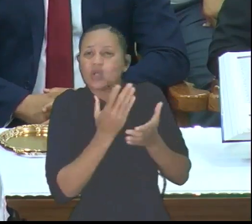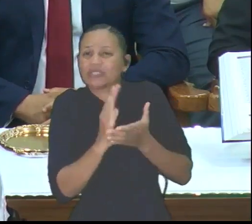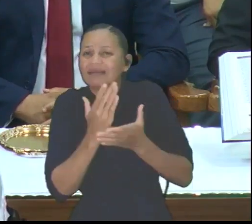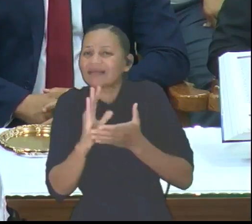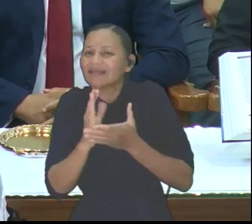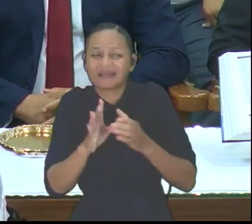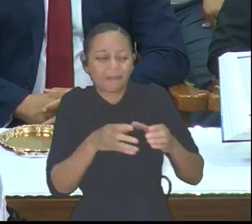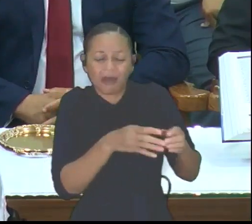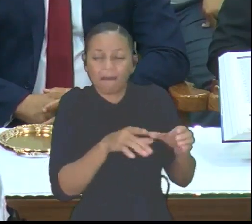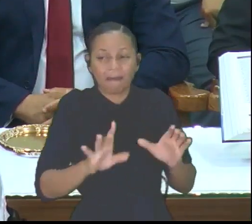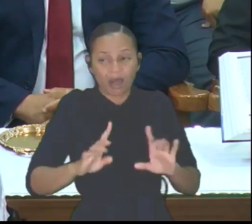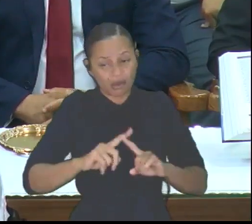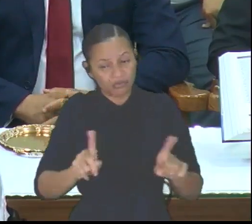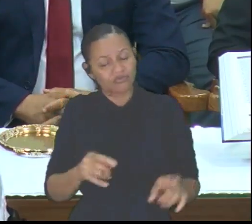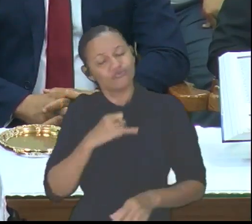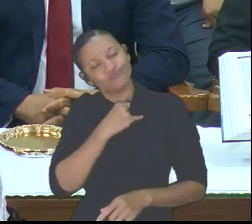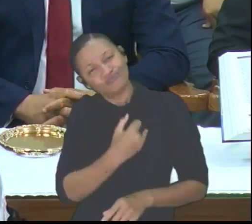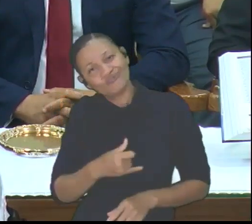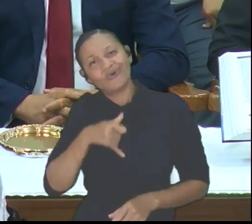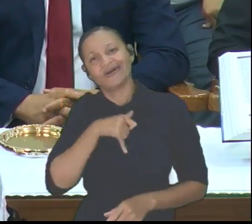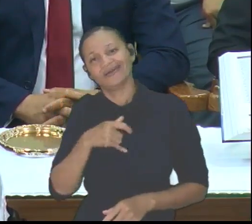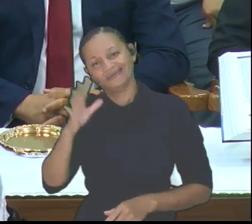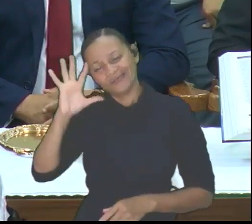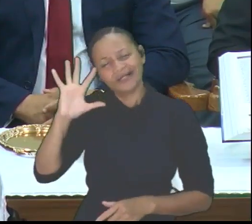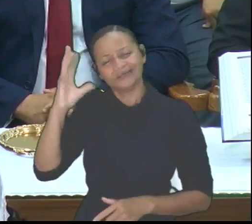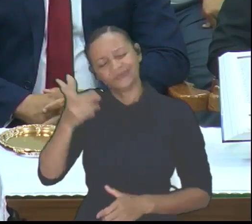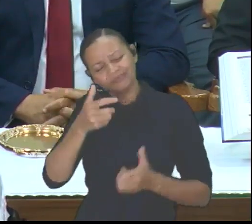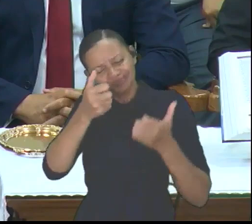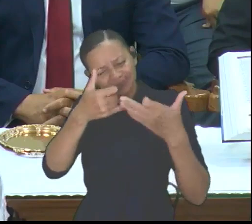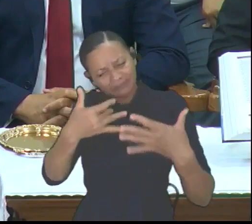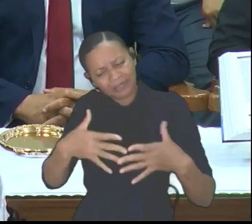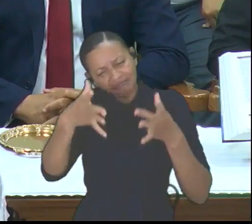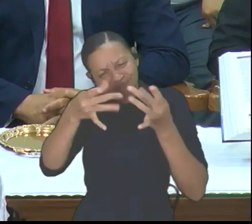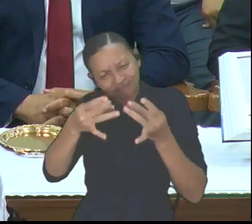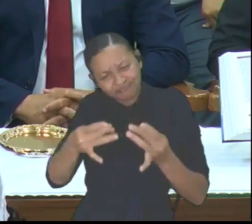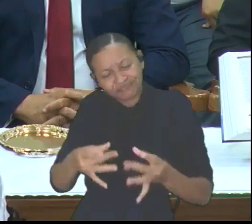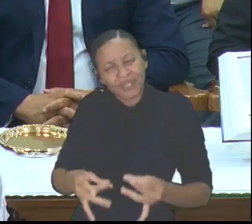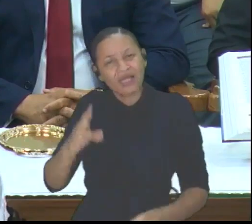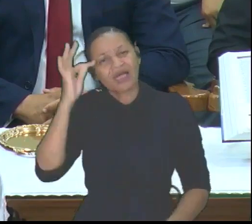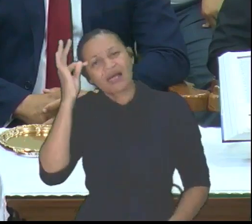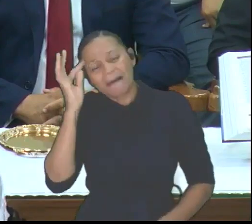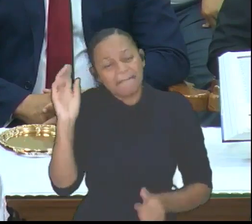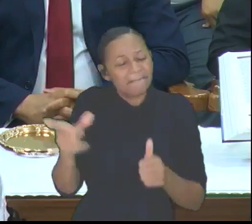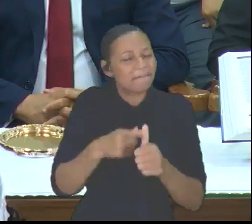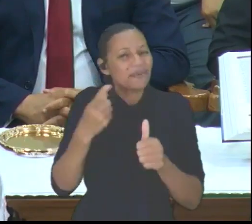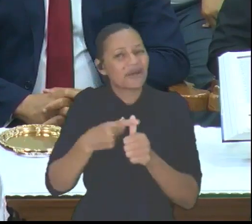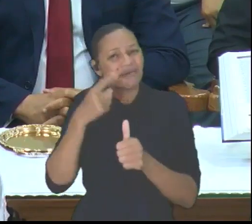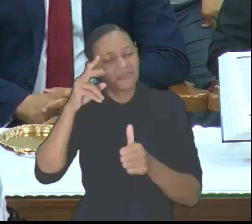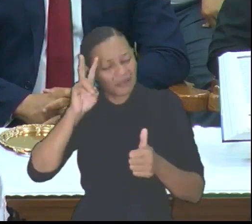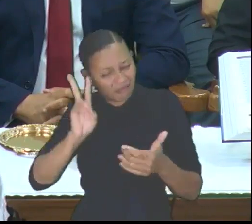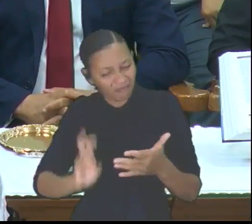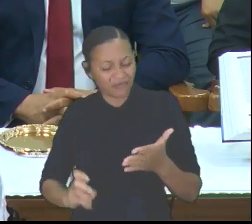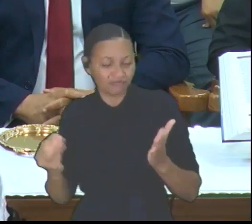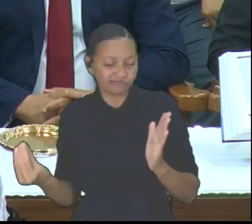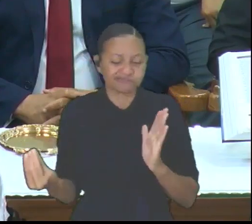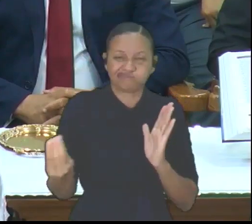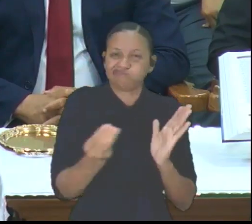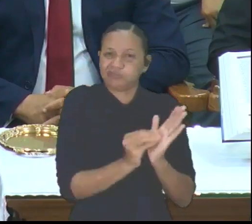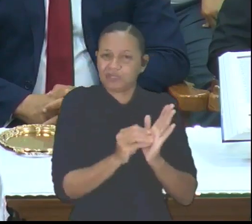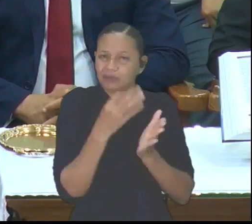Tomé. Mas João resolve falar um pouquinho acerca de Tomé. E a primeira vez que João fala de